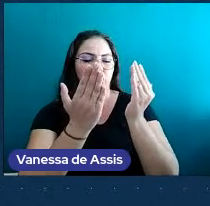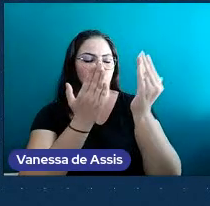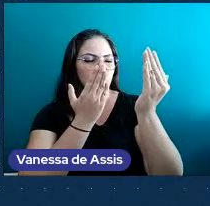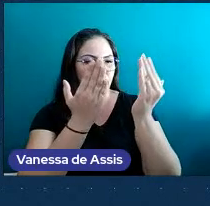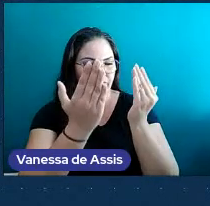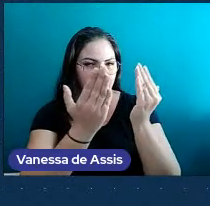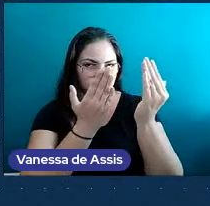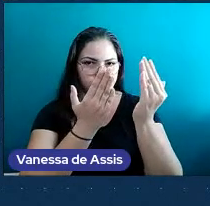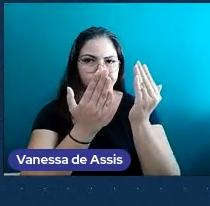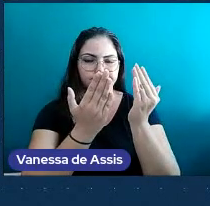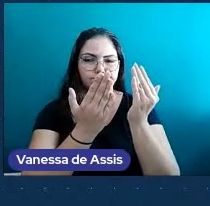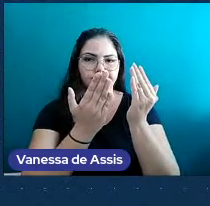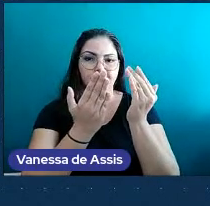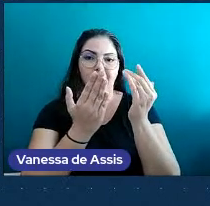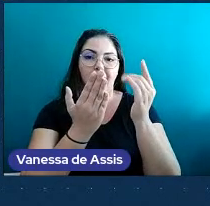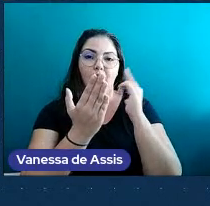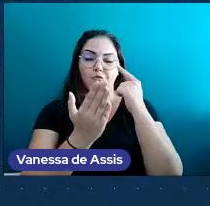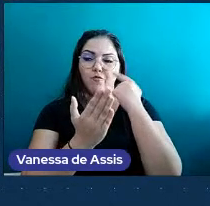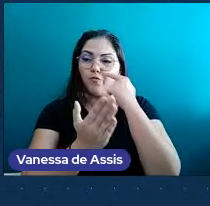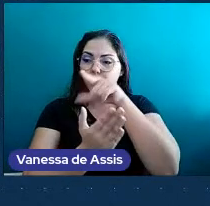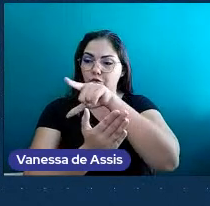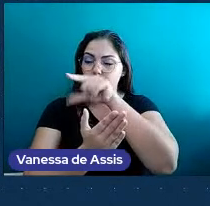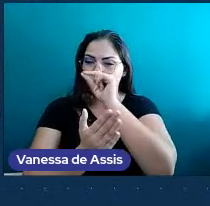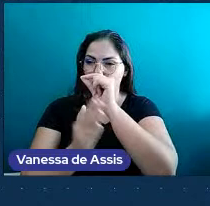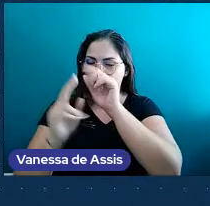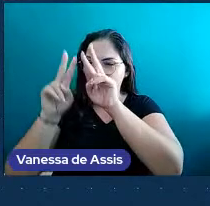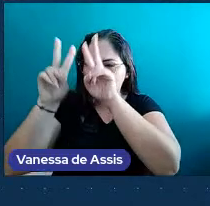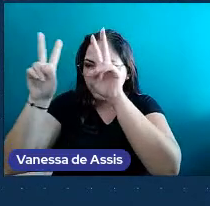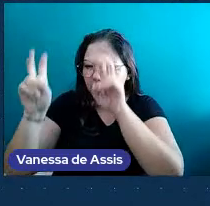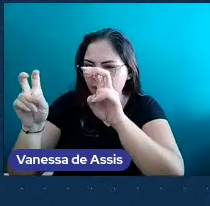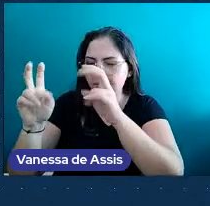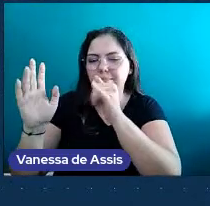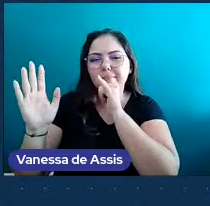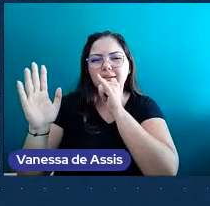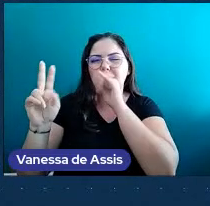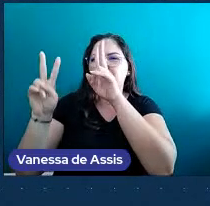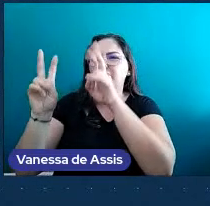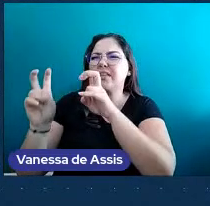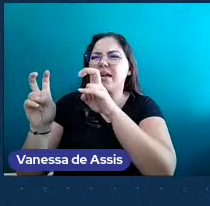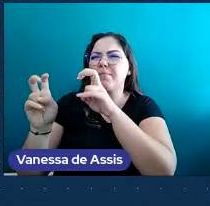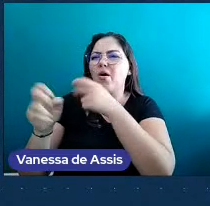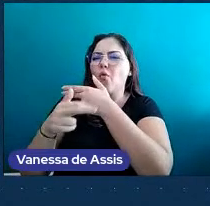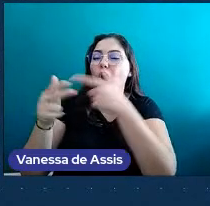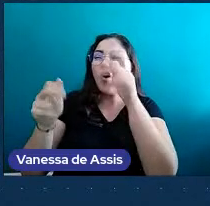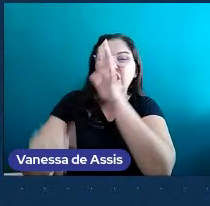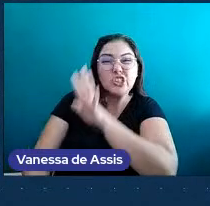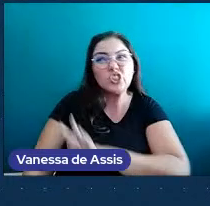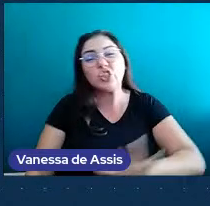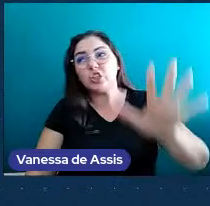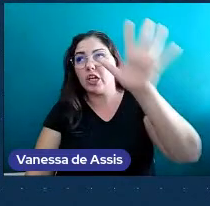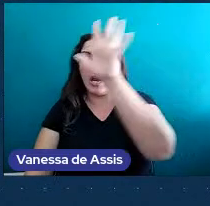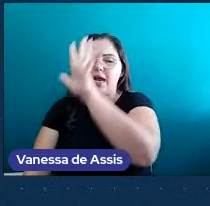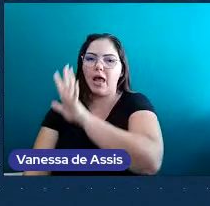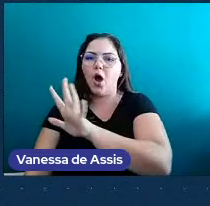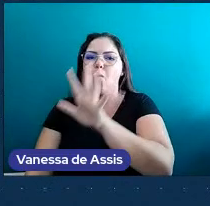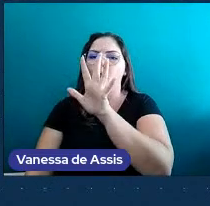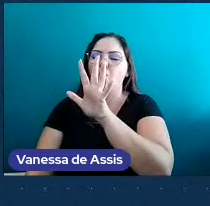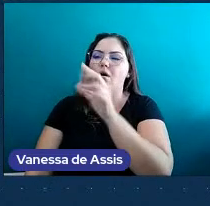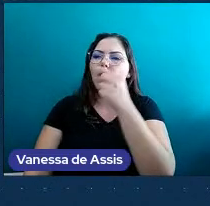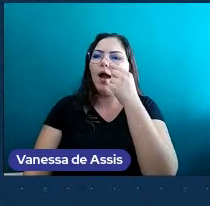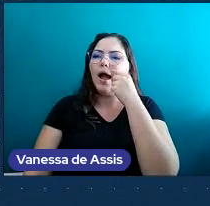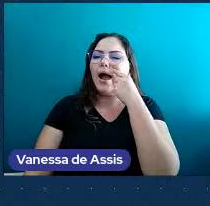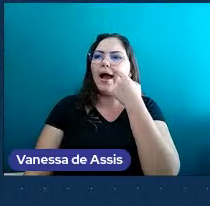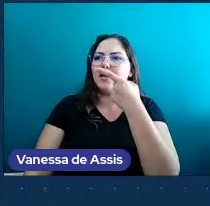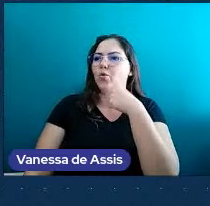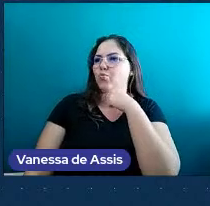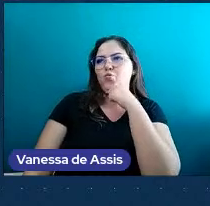A delimitação do tema, ou seja, o tema é uma coisa ampla, enorme, gigantesca, né? Mas eu não posso dar